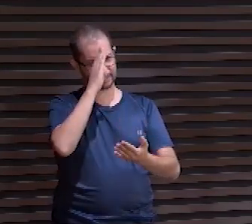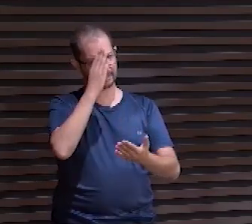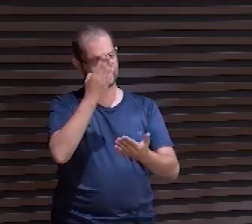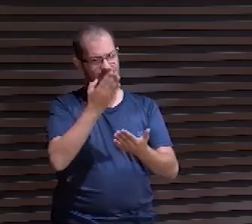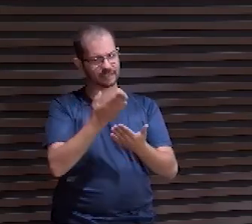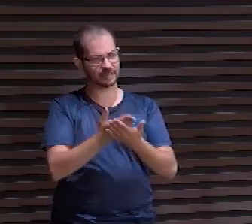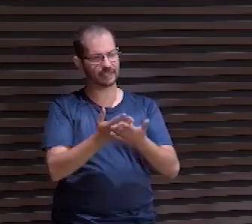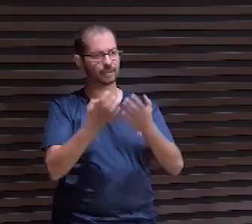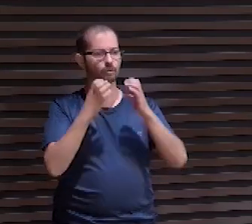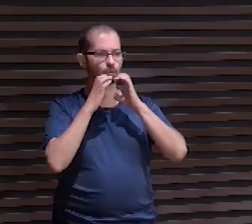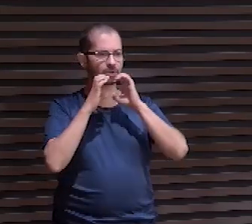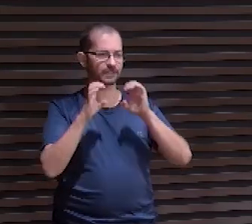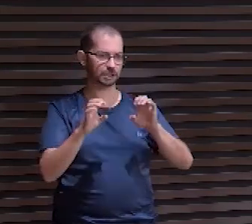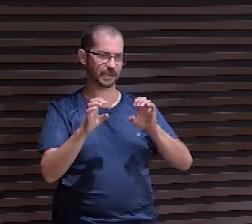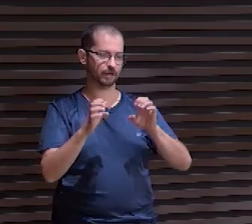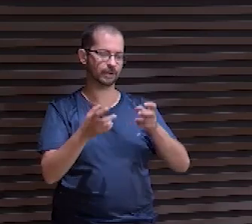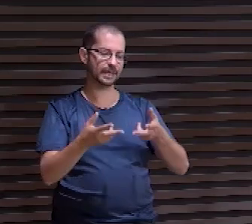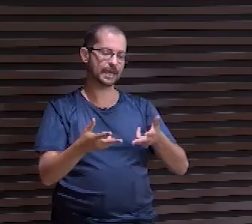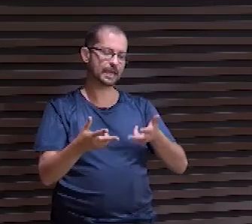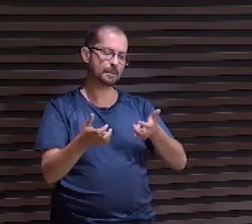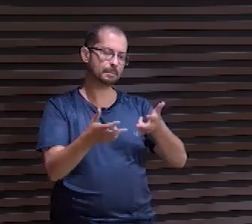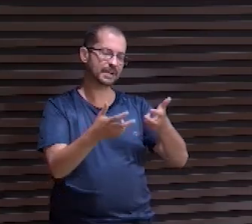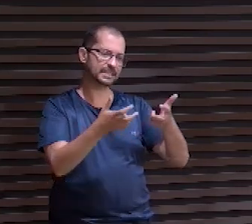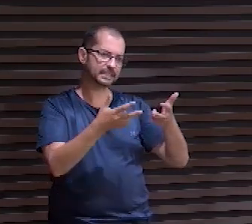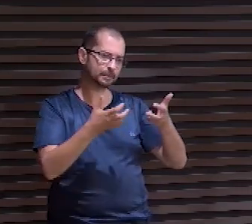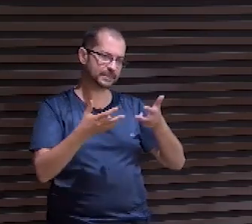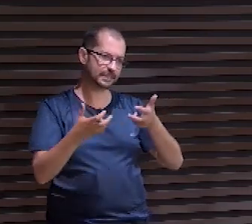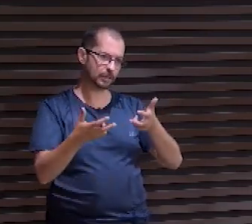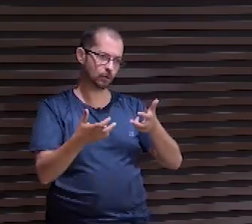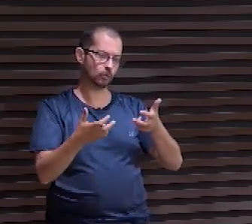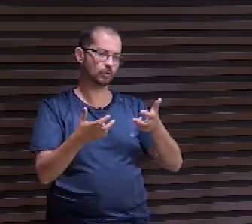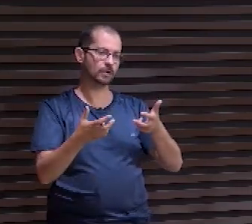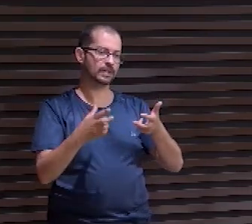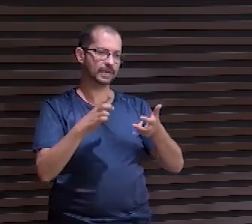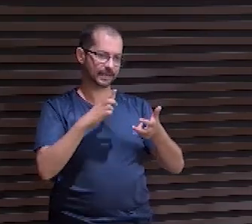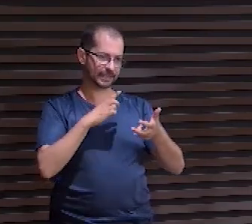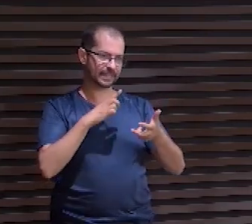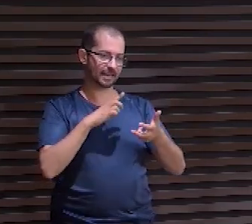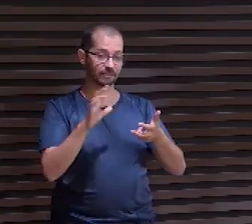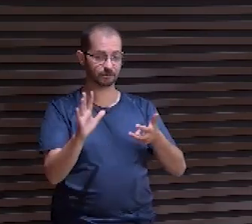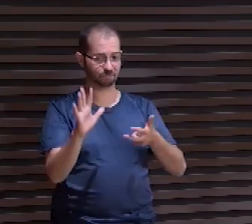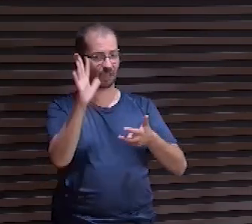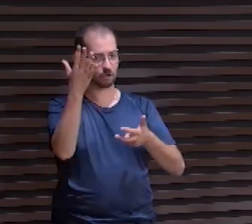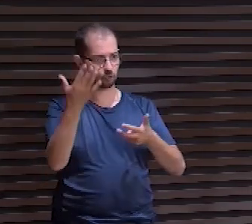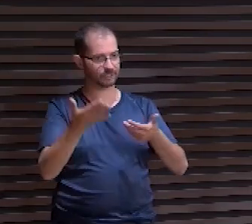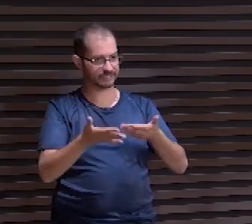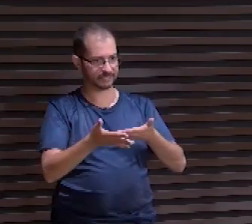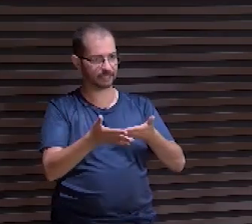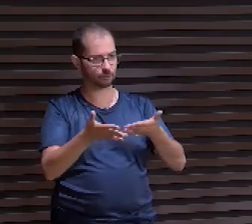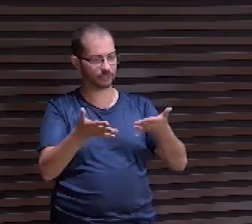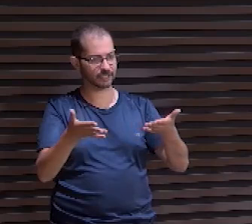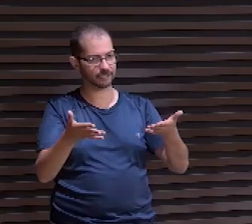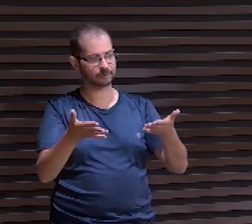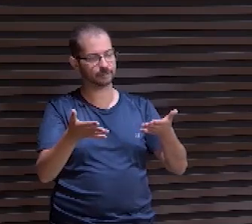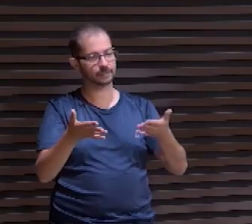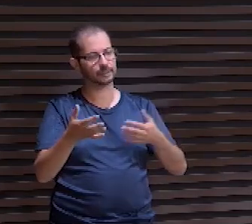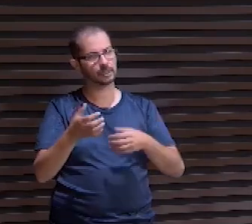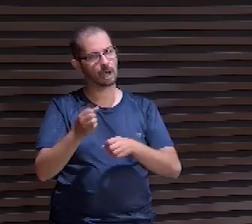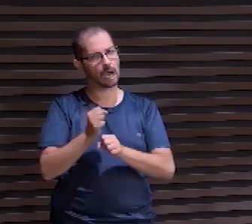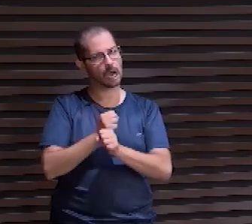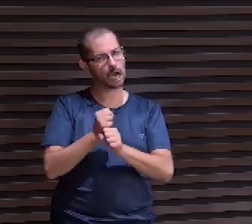razão da perseguição que estava graçando ali, pelos anos